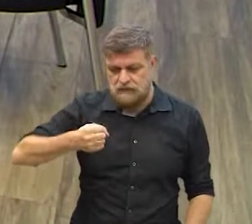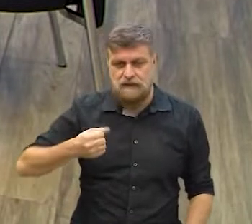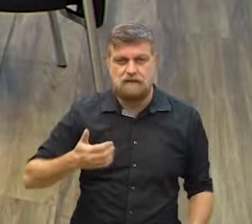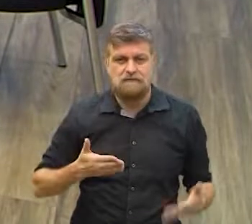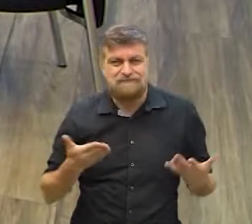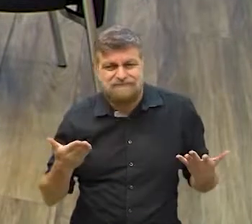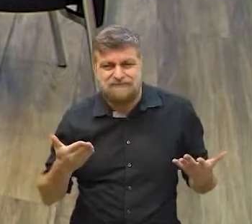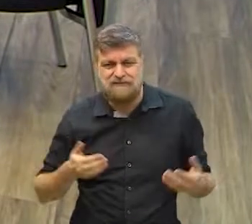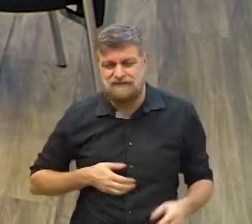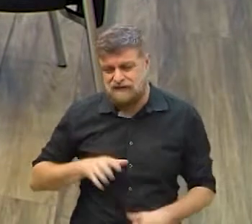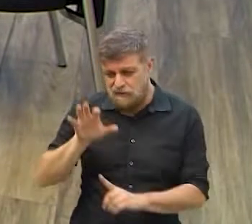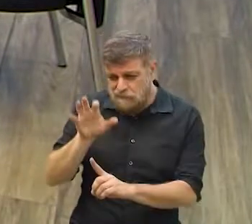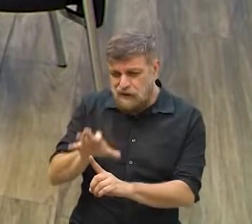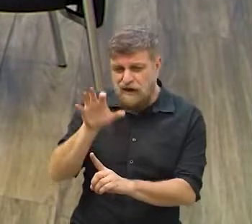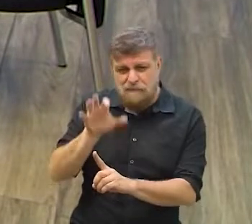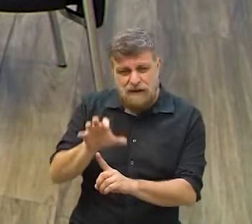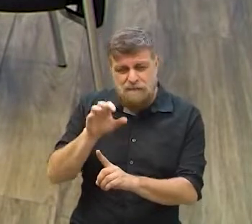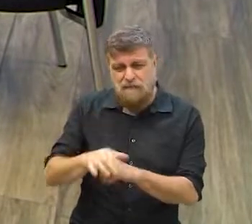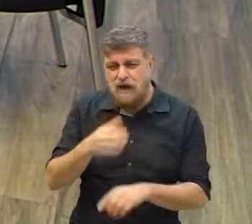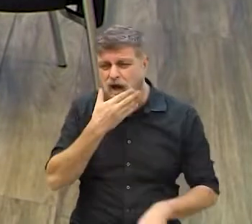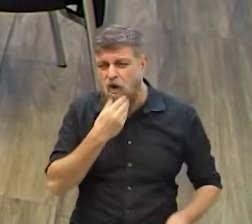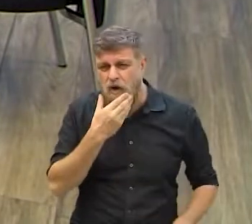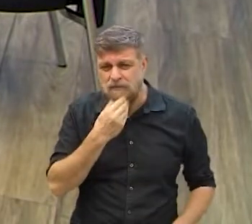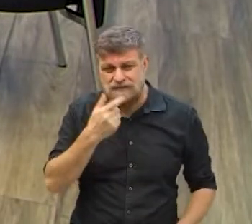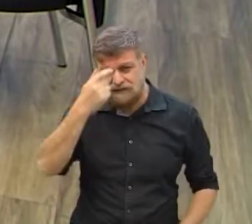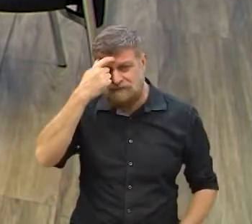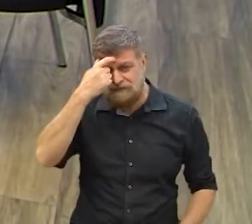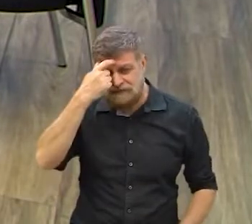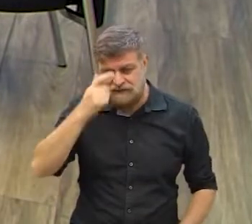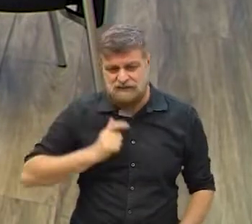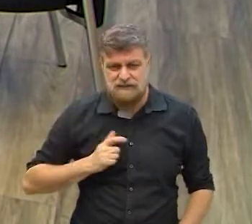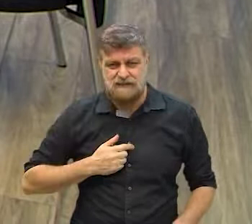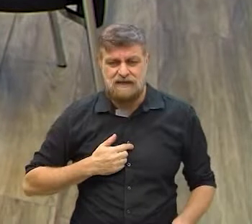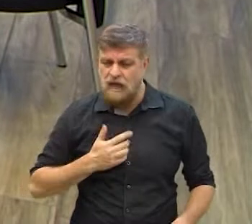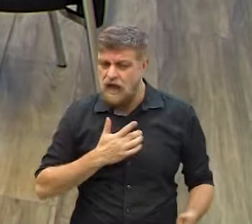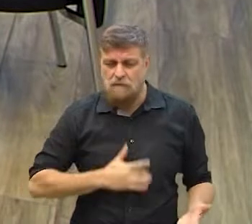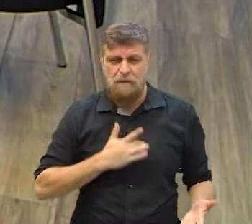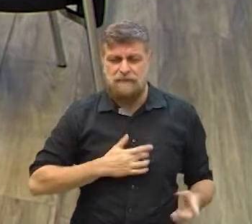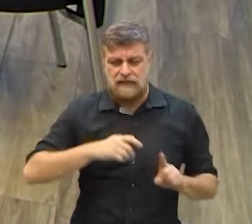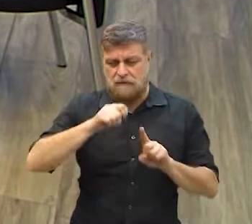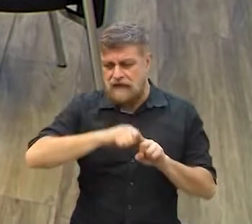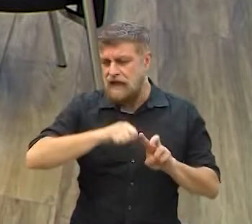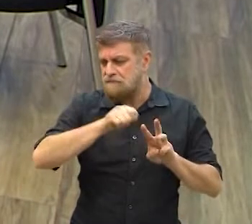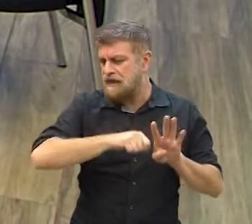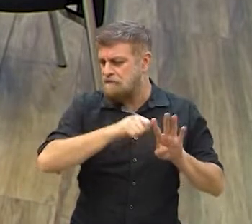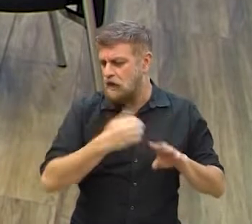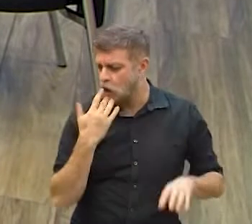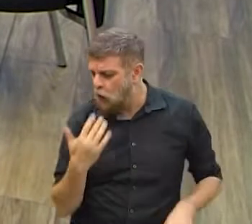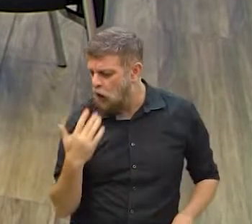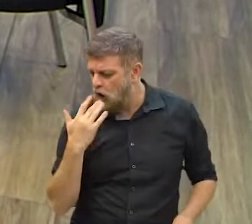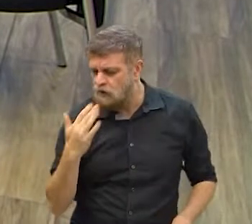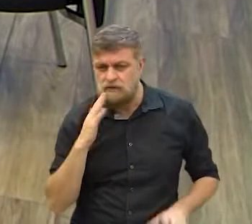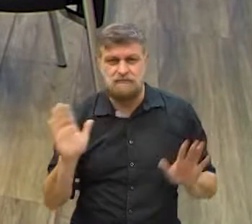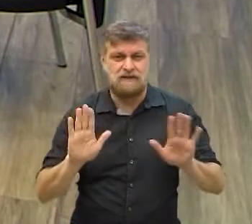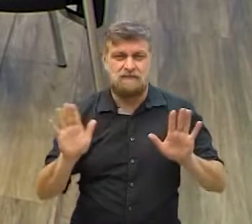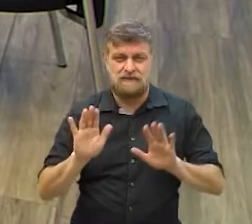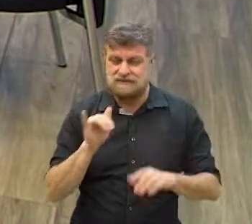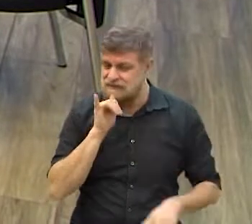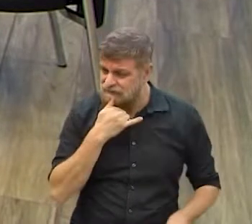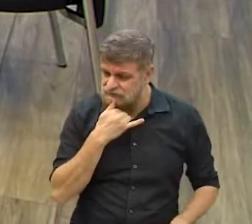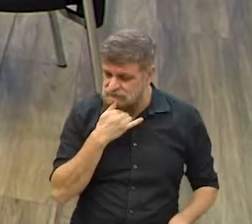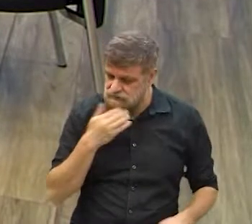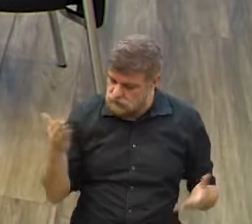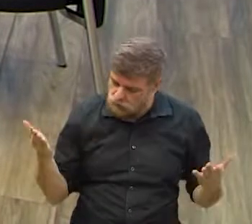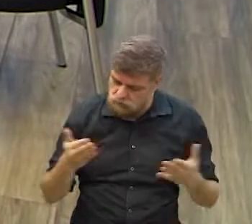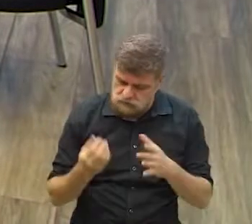do Laço Branco, que a gente tem que conscientizar com relação ao câncer, com relação... É uma pena que a gente tem que fazer isso, mas